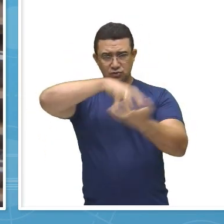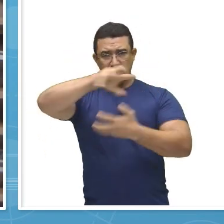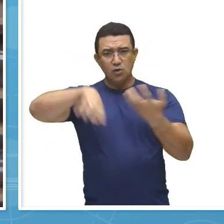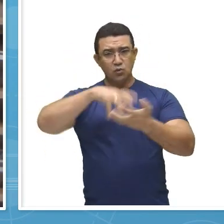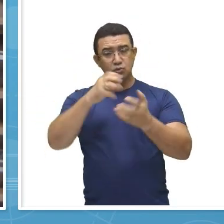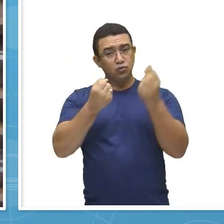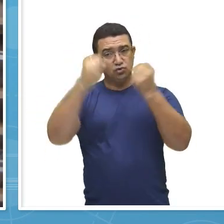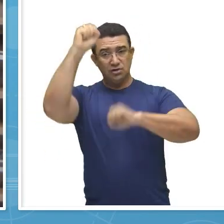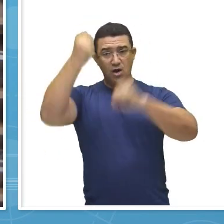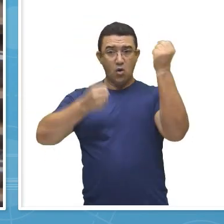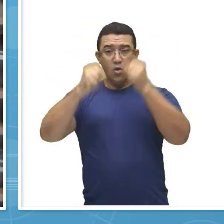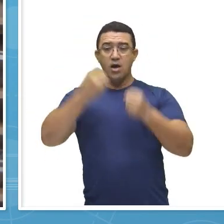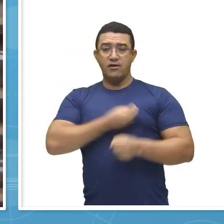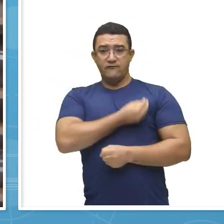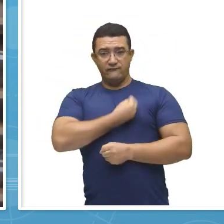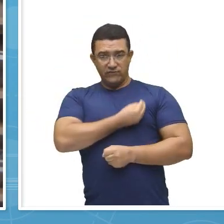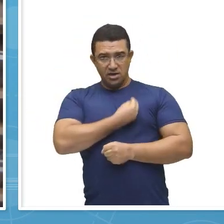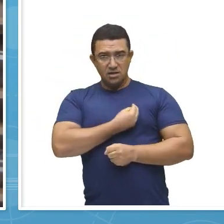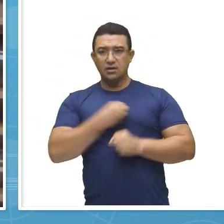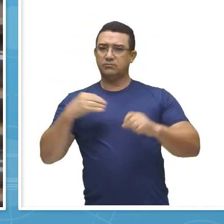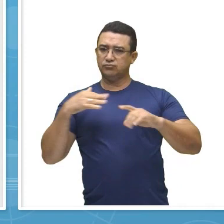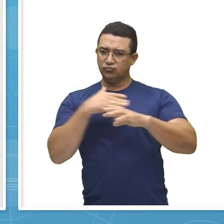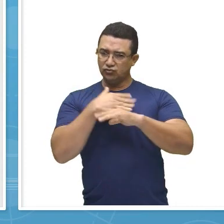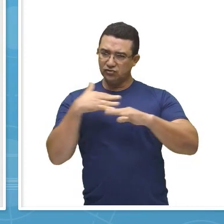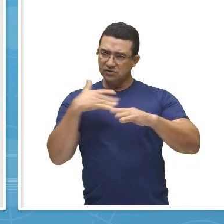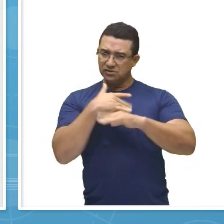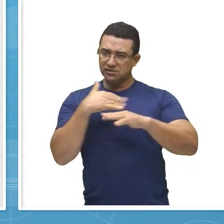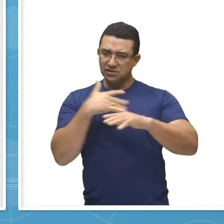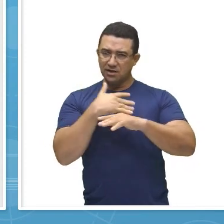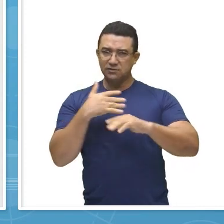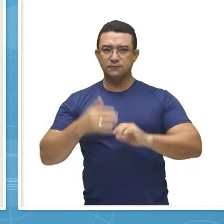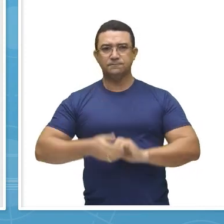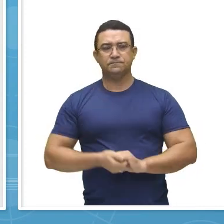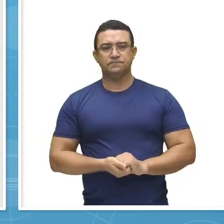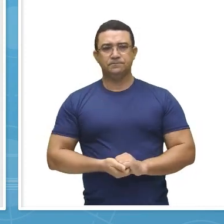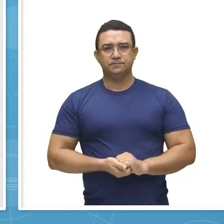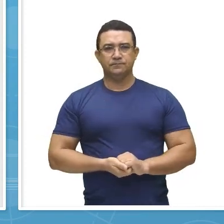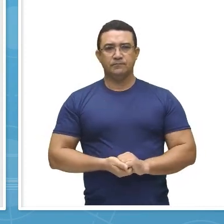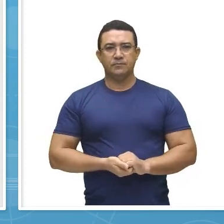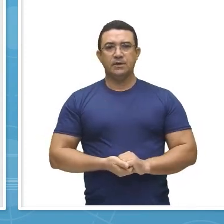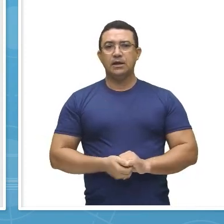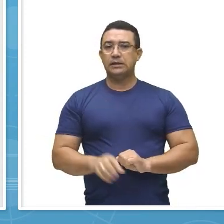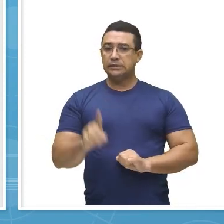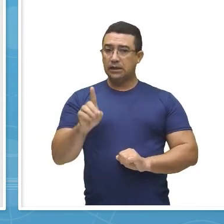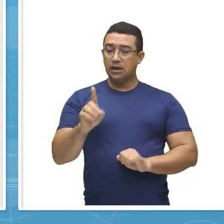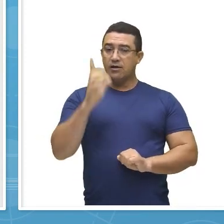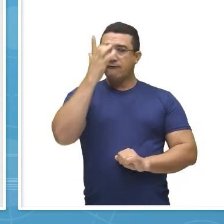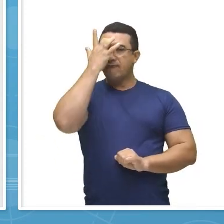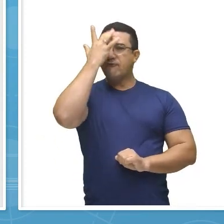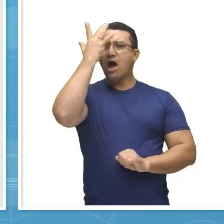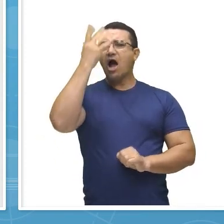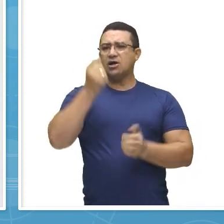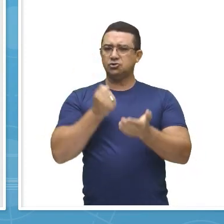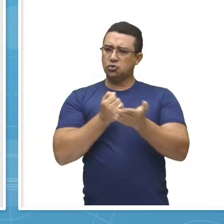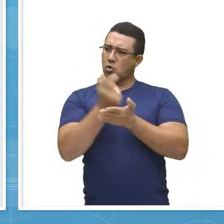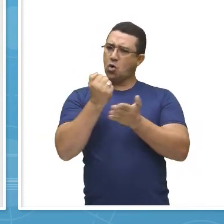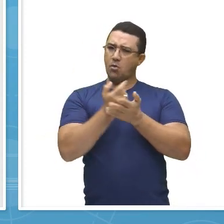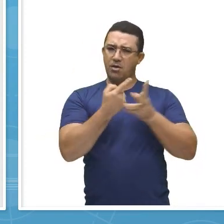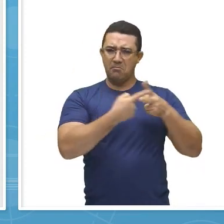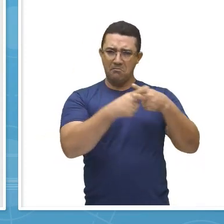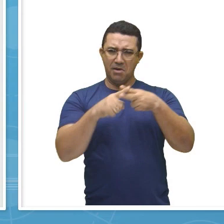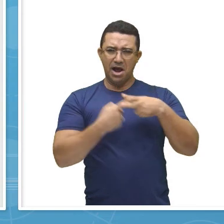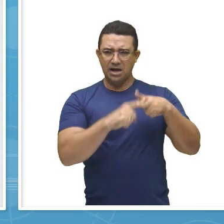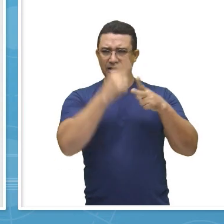cidade, certo? A D diz o seguinte: facilidade na compra de máquinas pelos artesãos